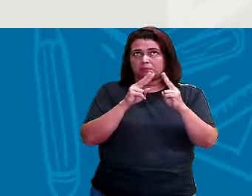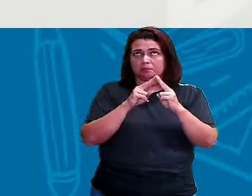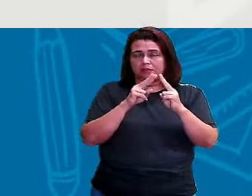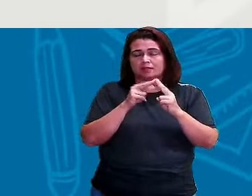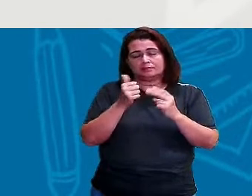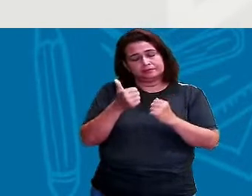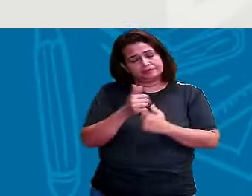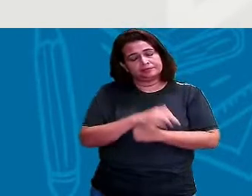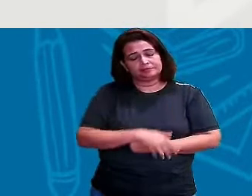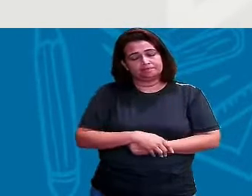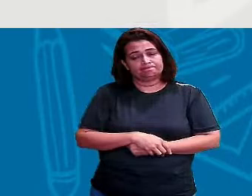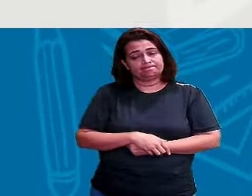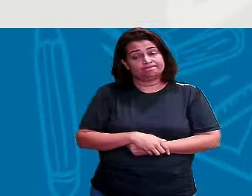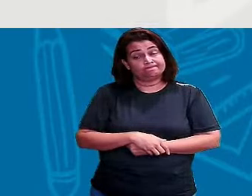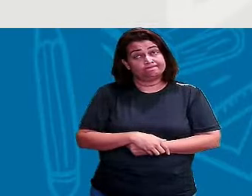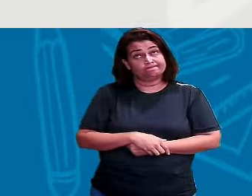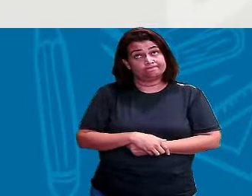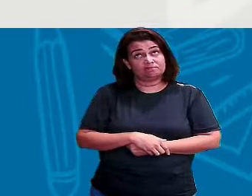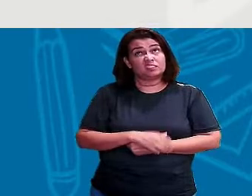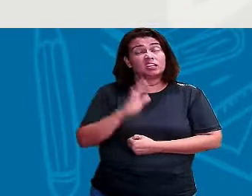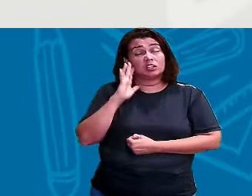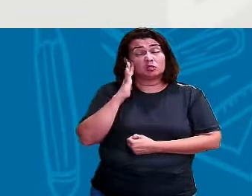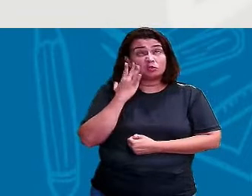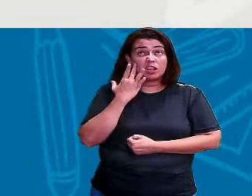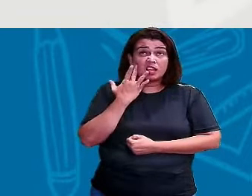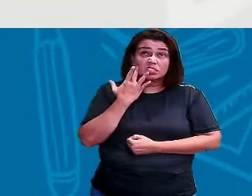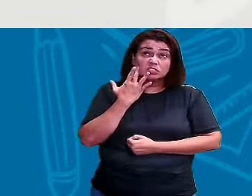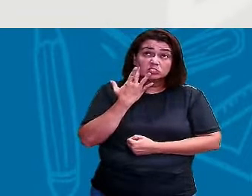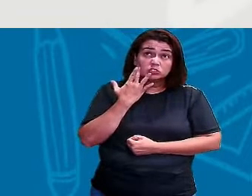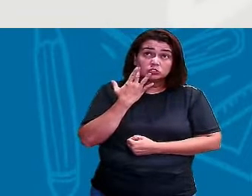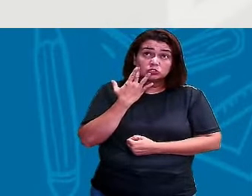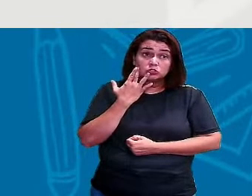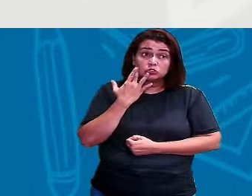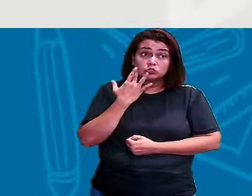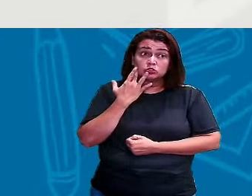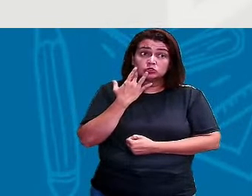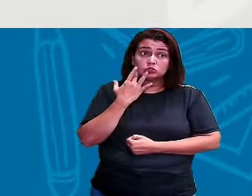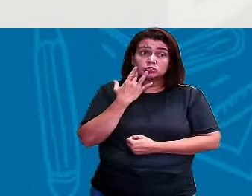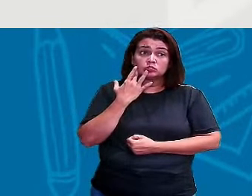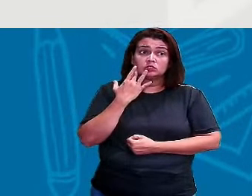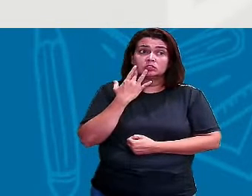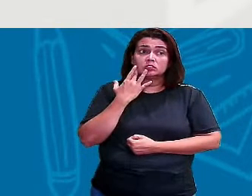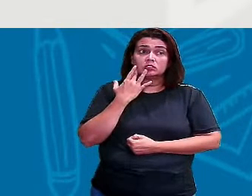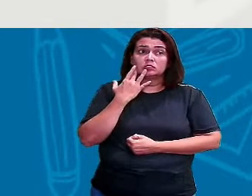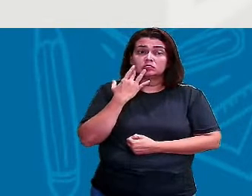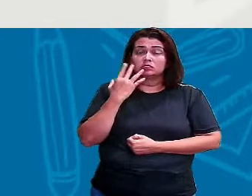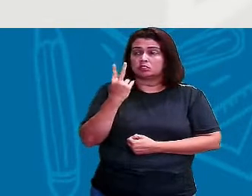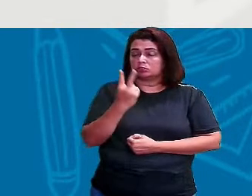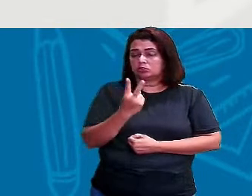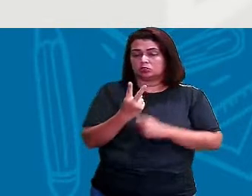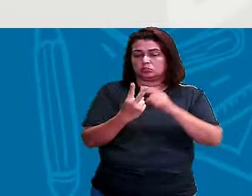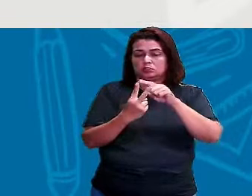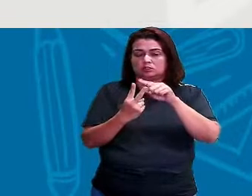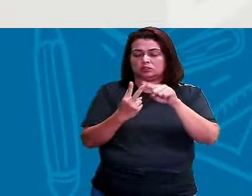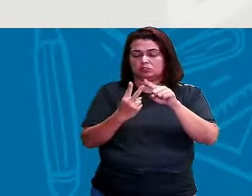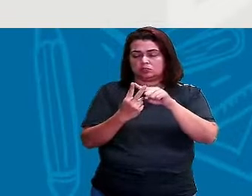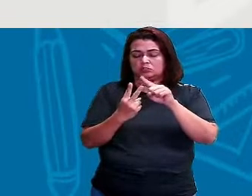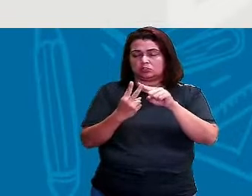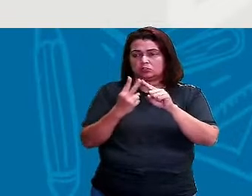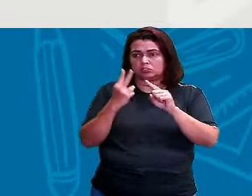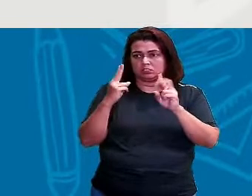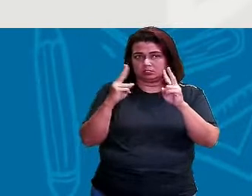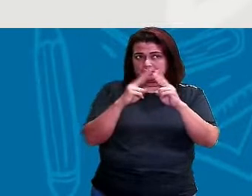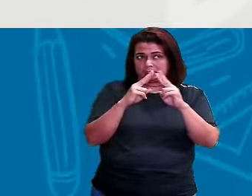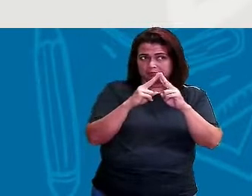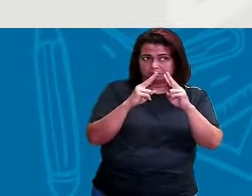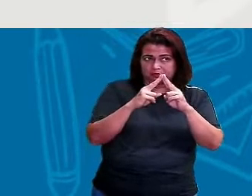par. Eita, professora, eu acho que esse negócio de pegar 2 números pares para